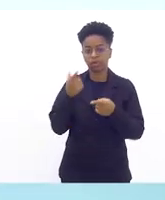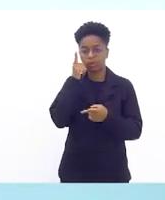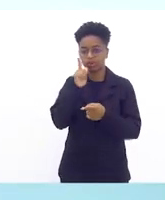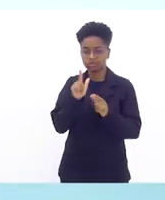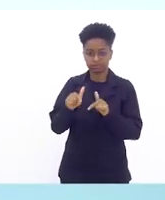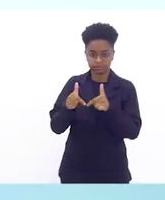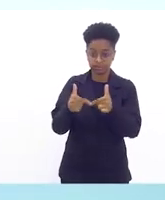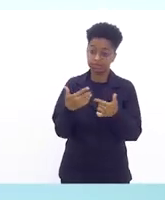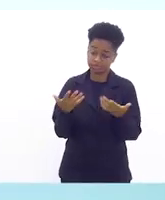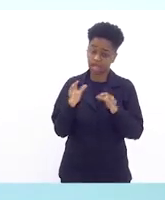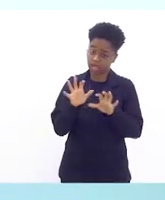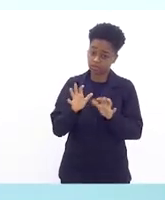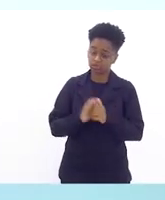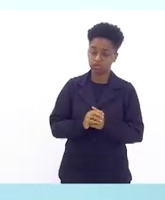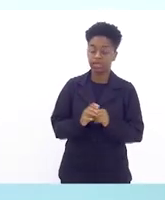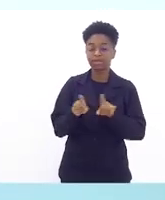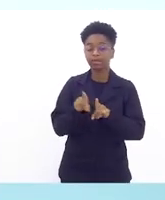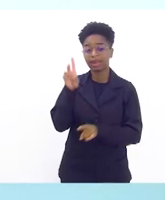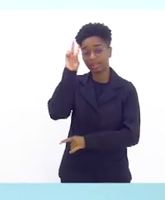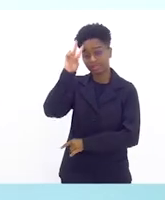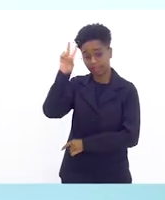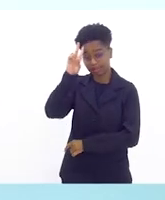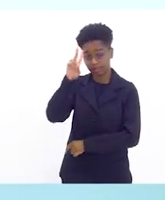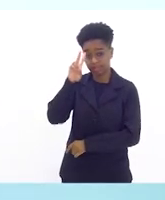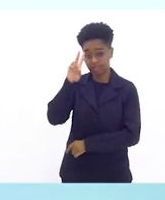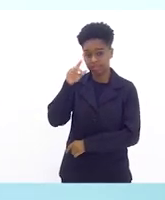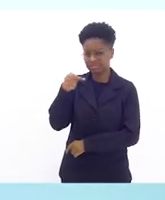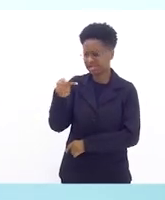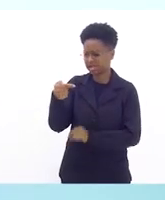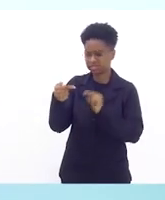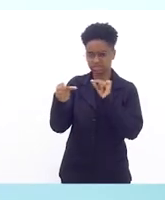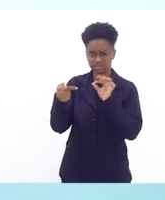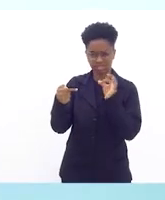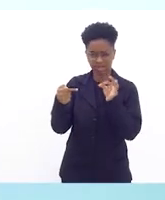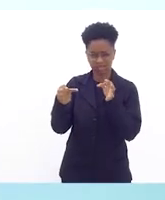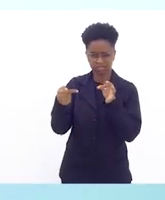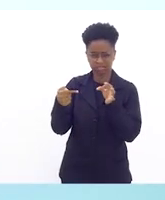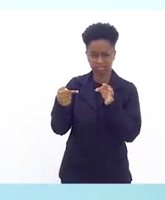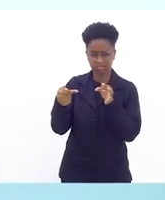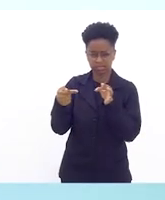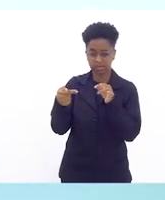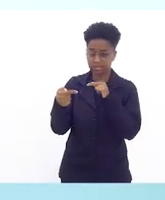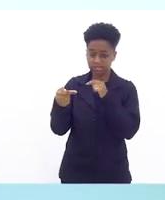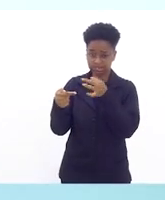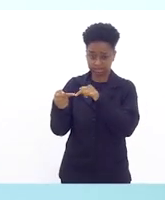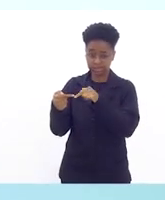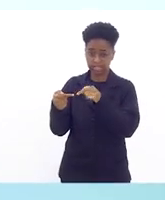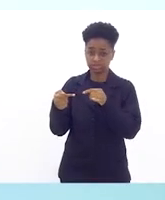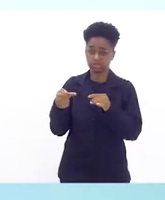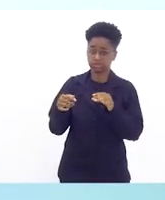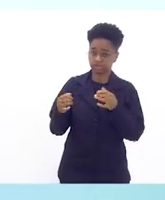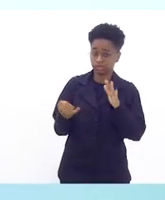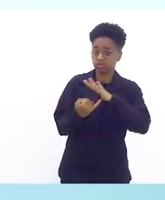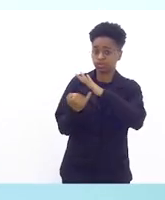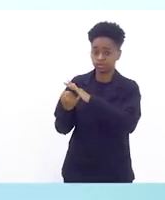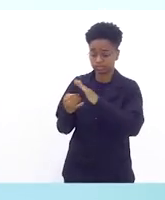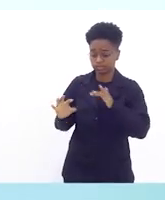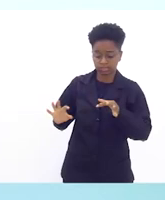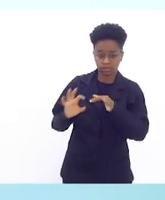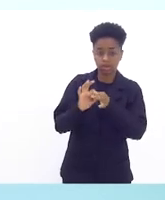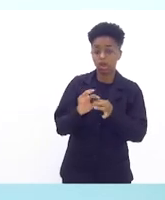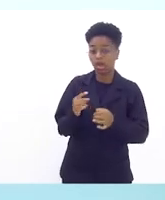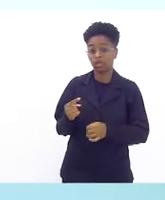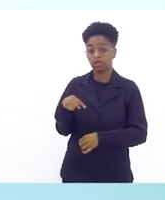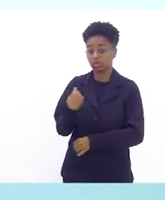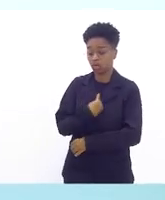era isso assim Lembrando que das sete né Tá chegando mais uma né instituições que tem a centro é a única